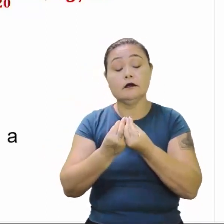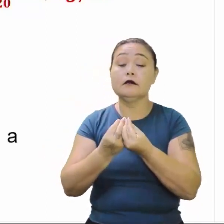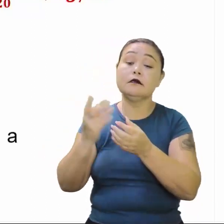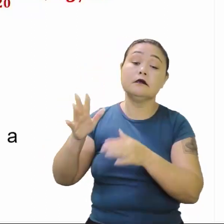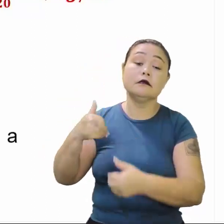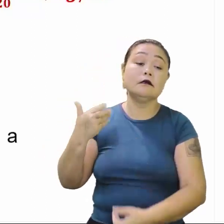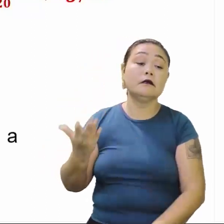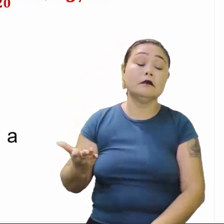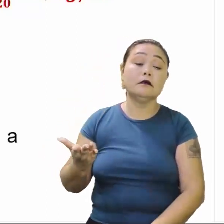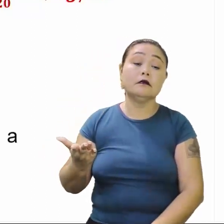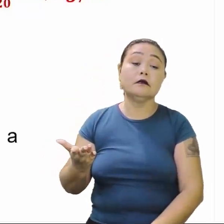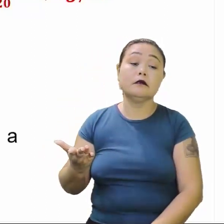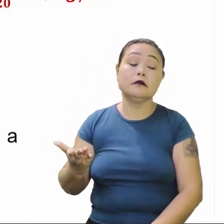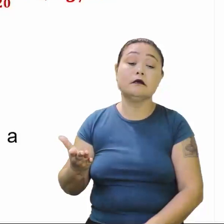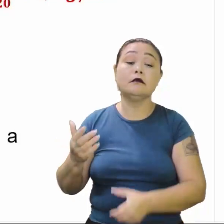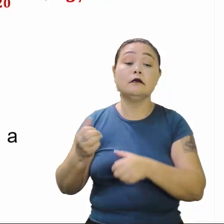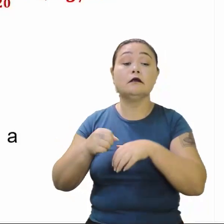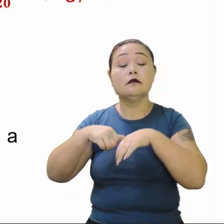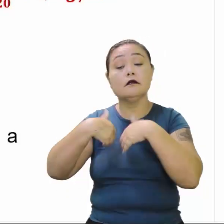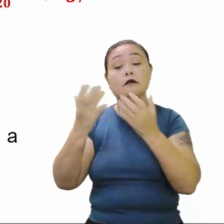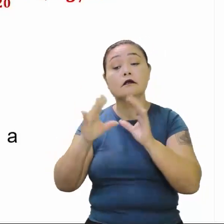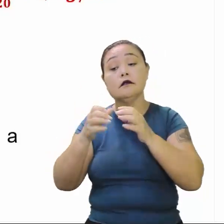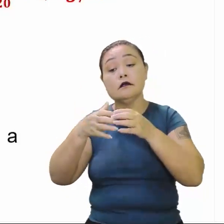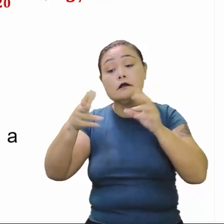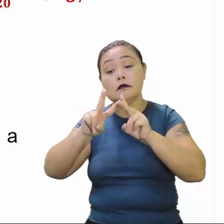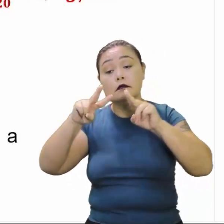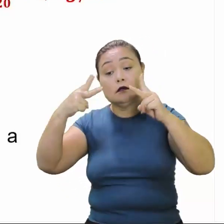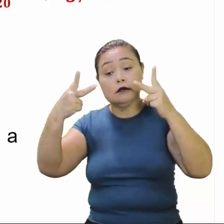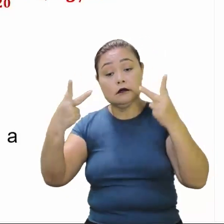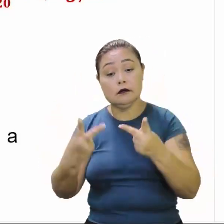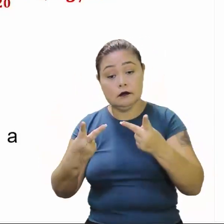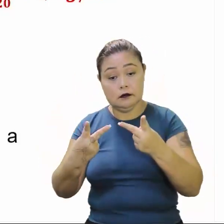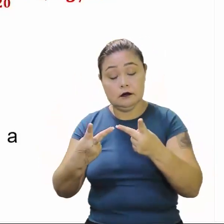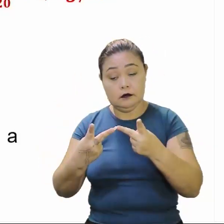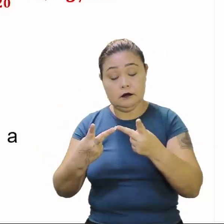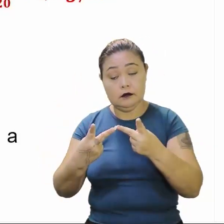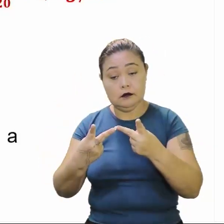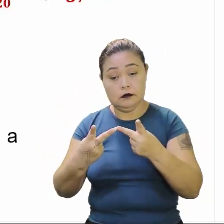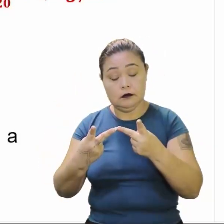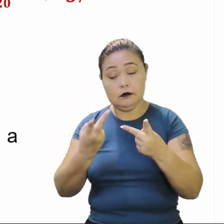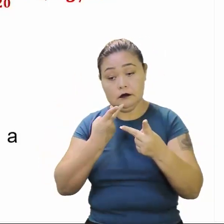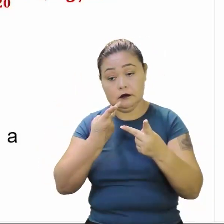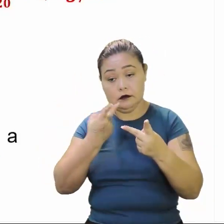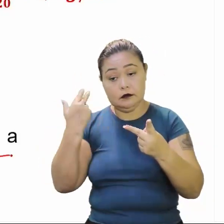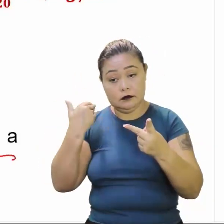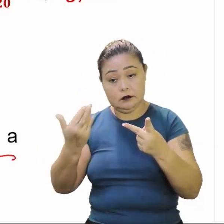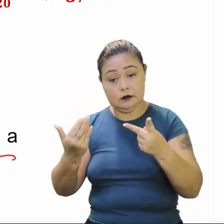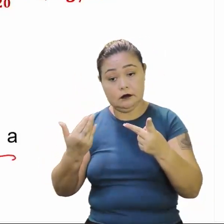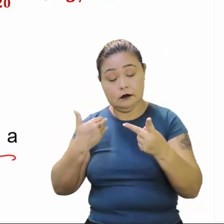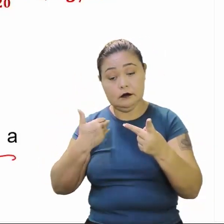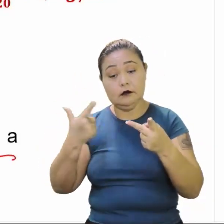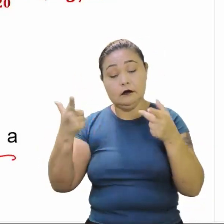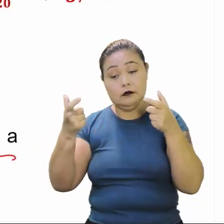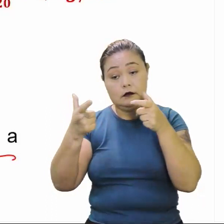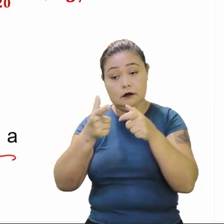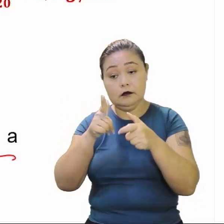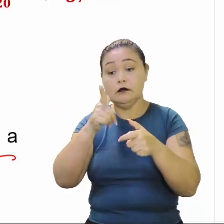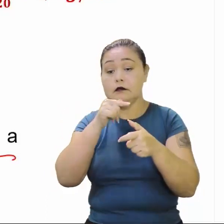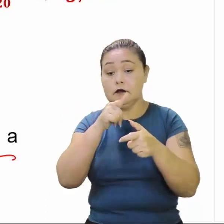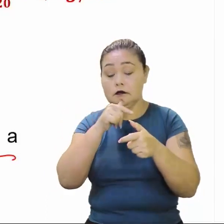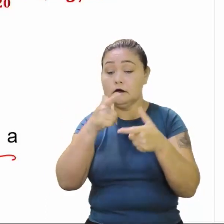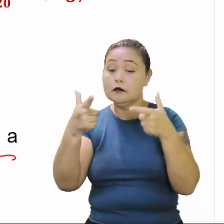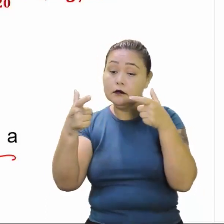história. Quanto maior o volume, que eu acabei de abordar, de água, menor a